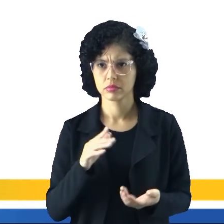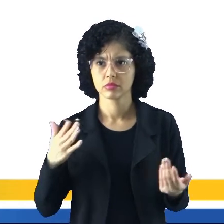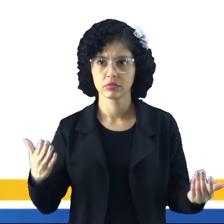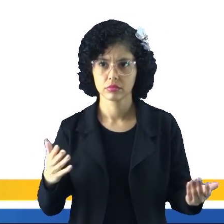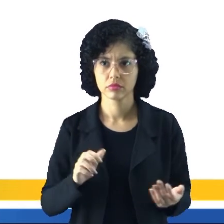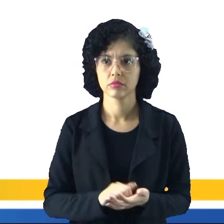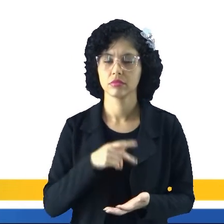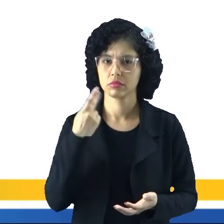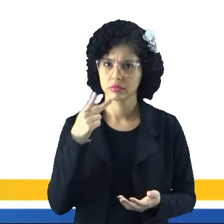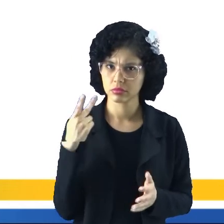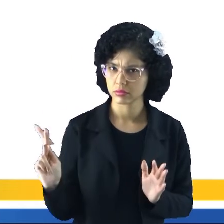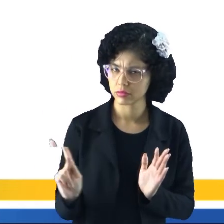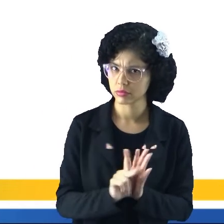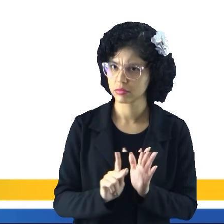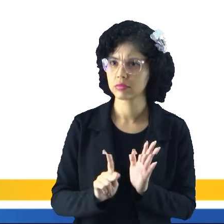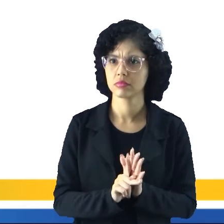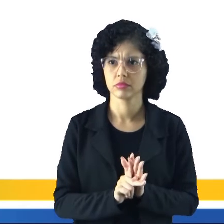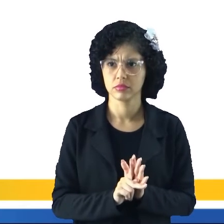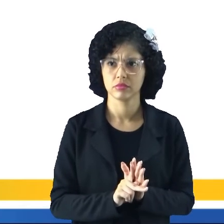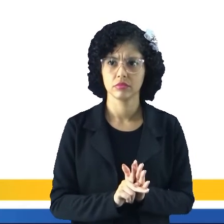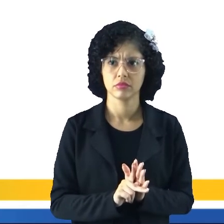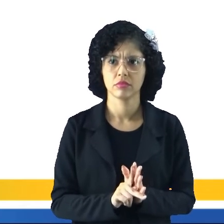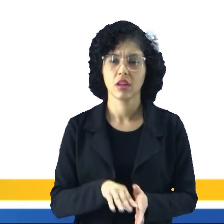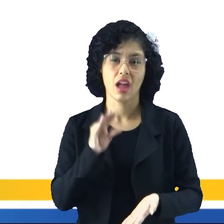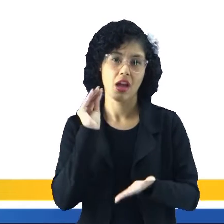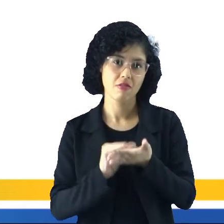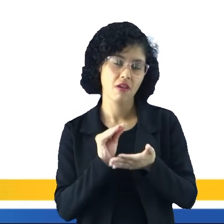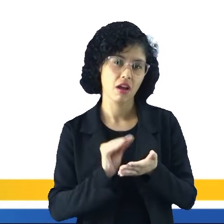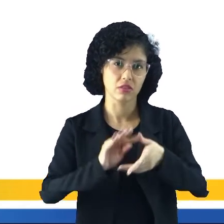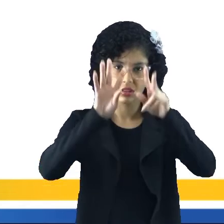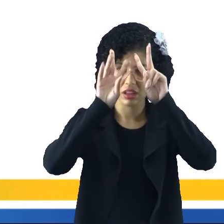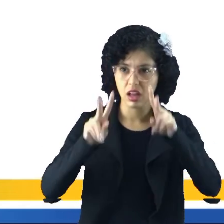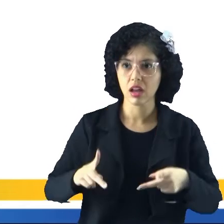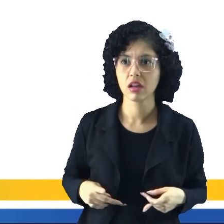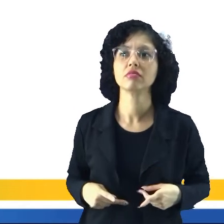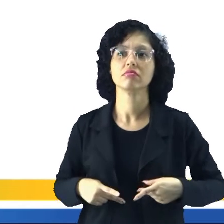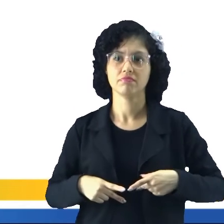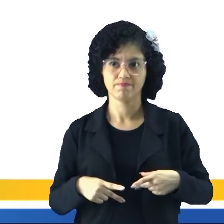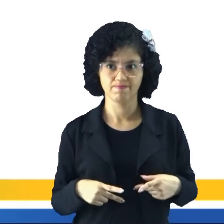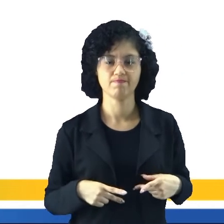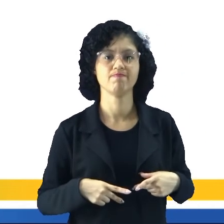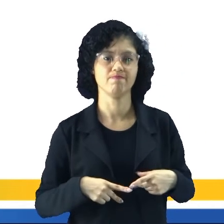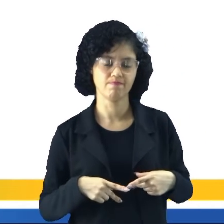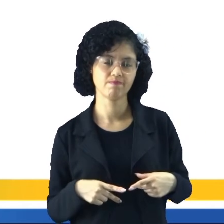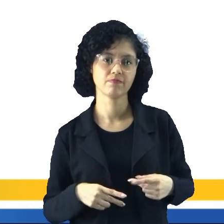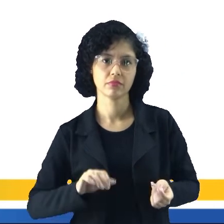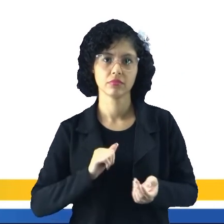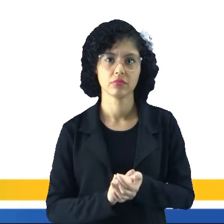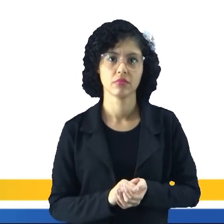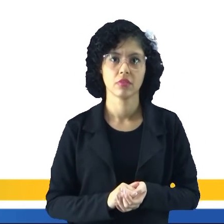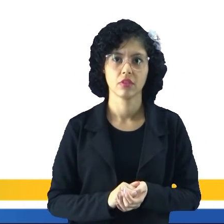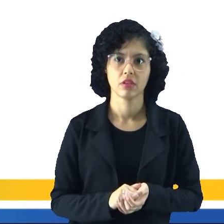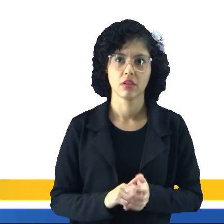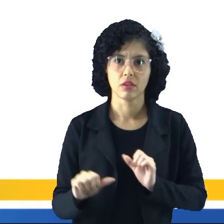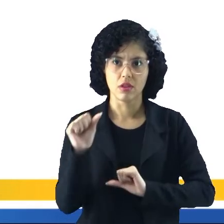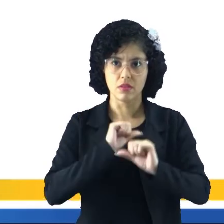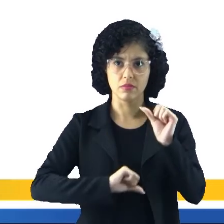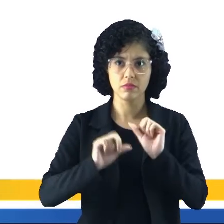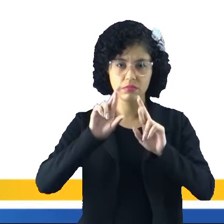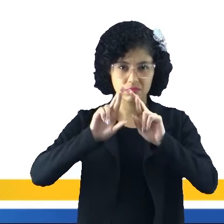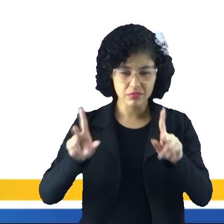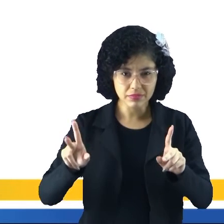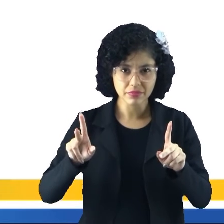né? Ele fala justamente da desumanização e da despersonalização, ou seja, ele traz os contras,